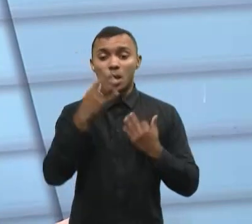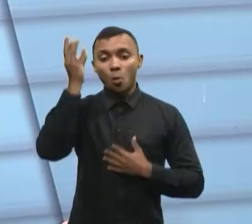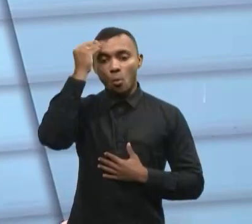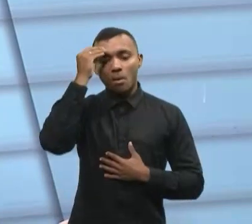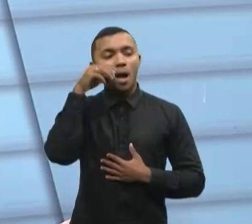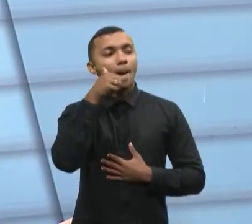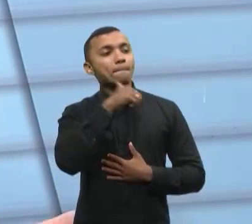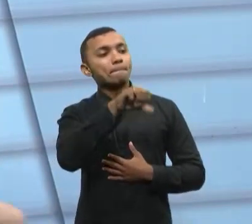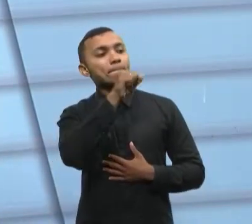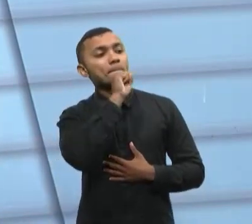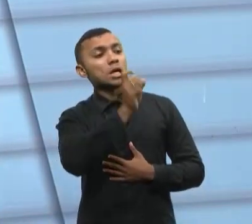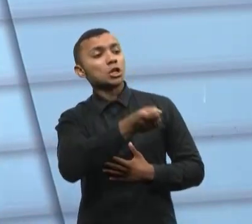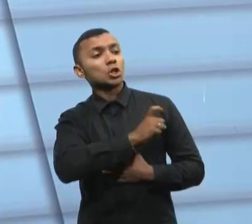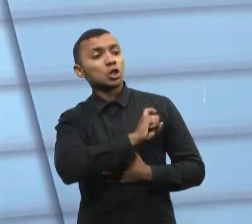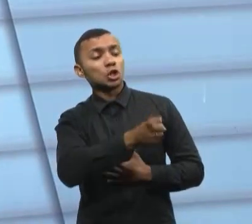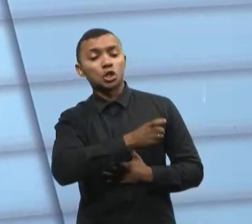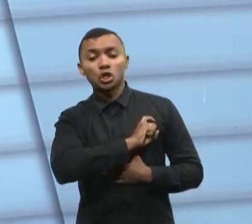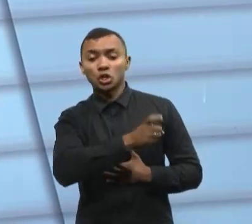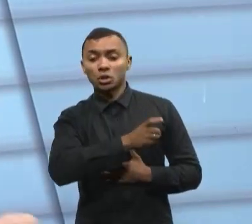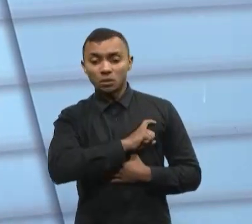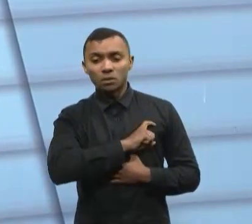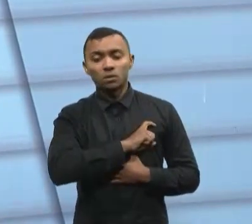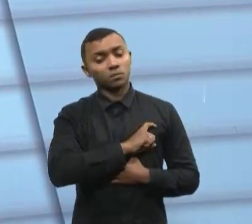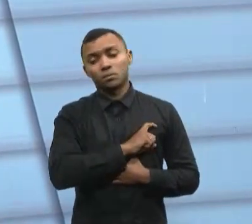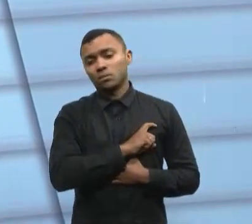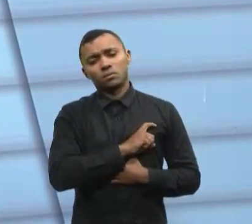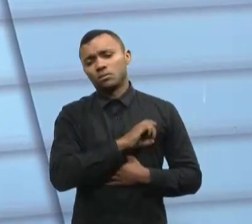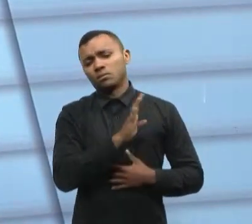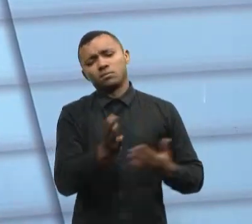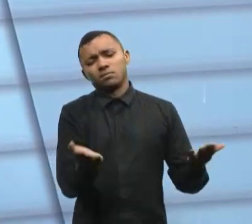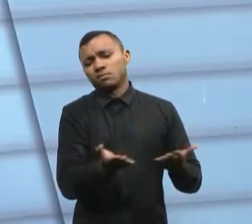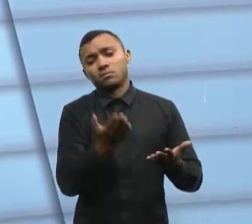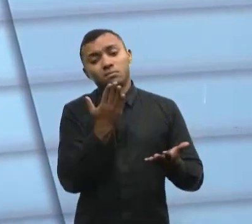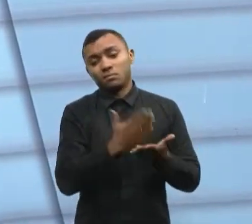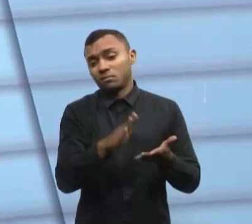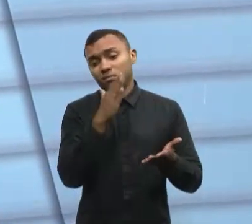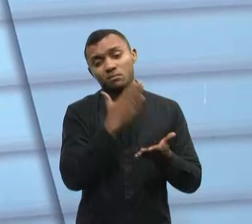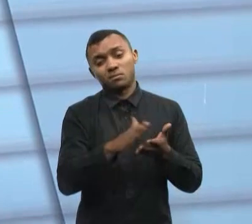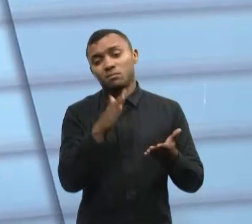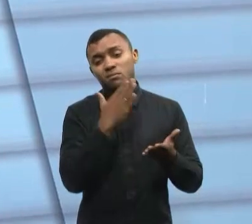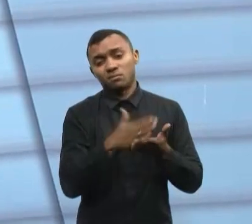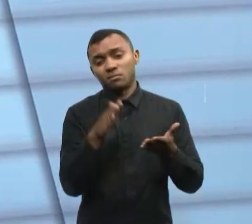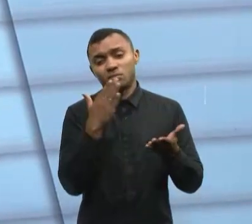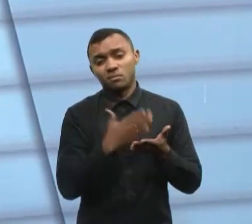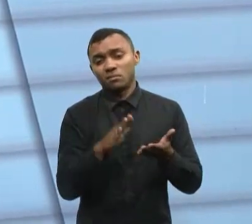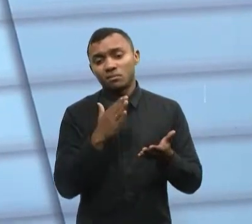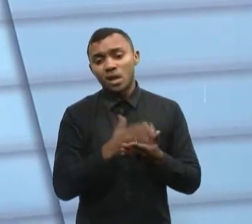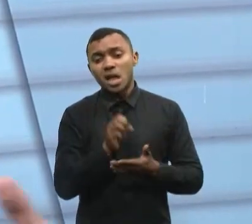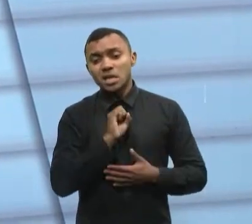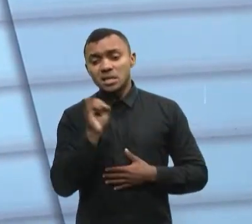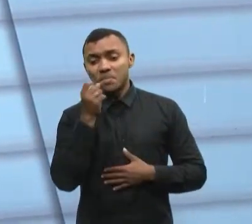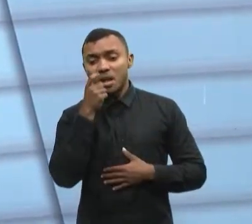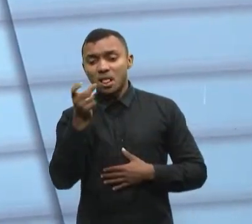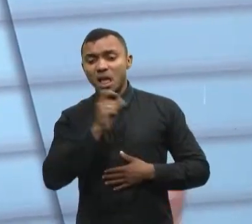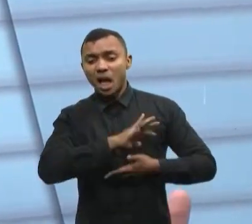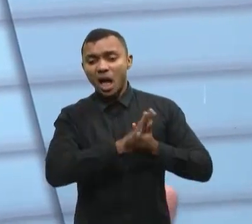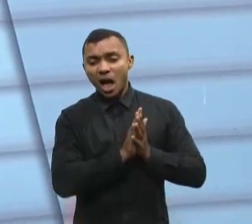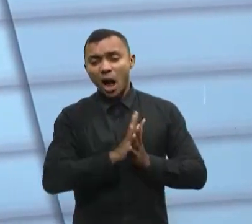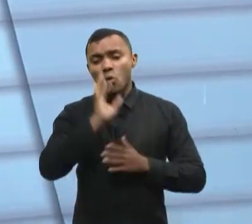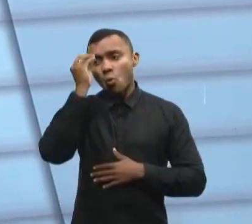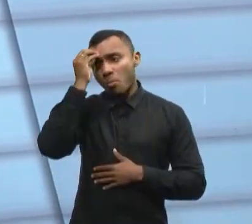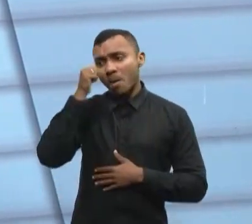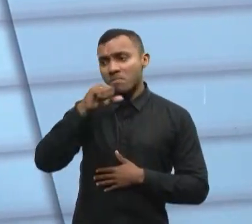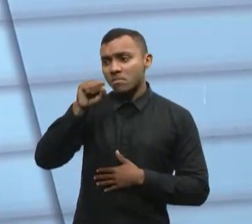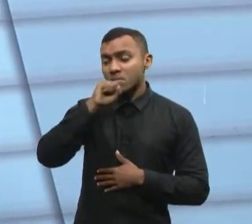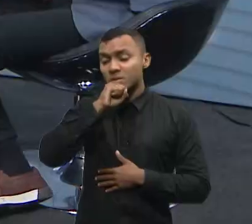geladeira. Foi mesmo. Isso hoje em dia caiu por terra, hoje em dia não se fala mais nisso, e hoje é pejorativo, é quase criminal, né, colocar uma mãe num sofrimento